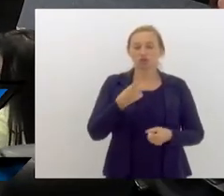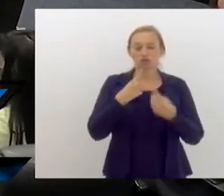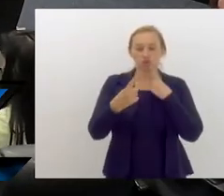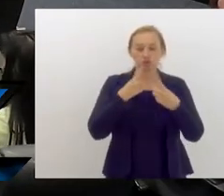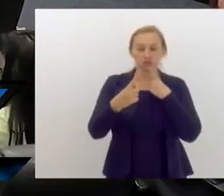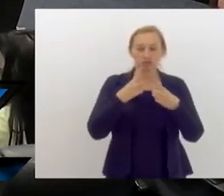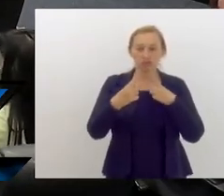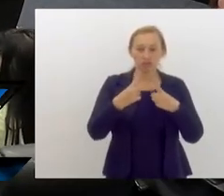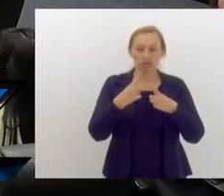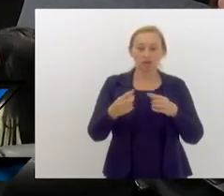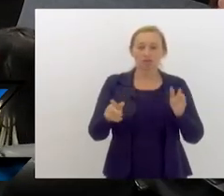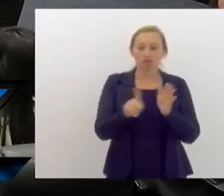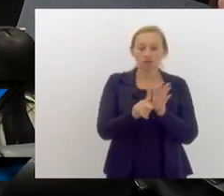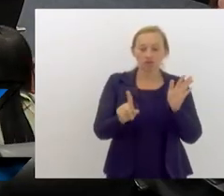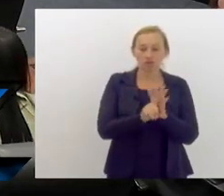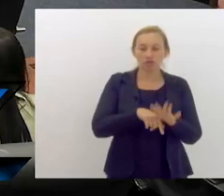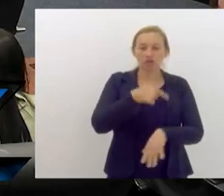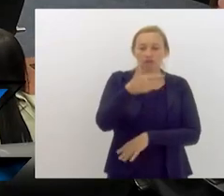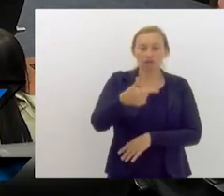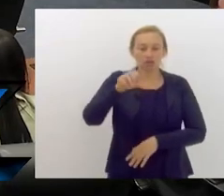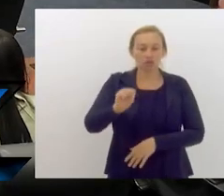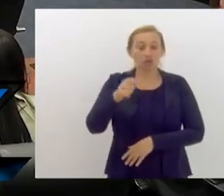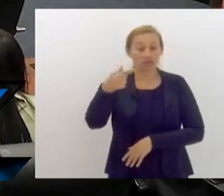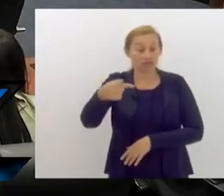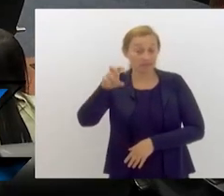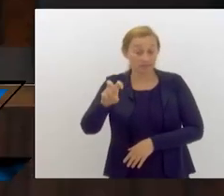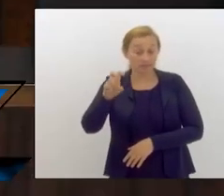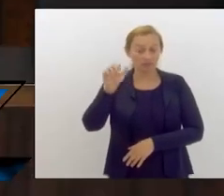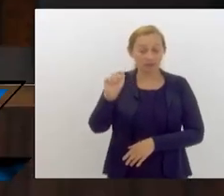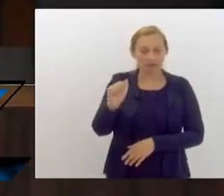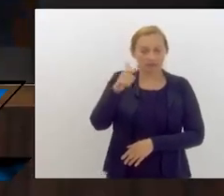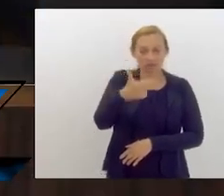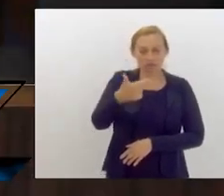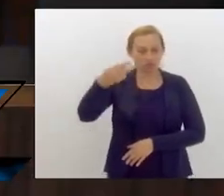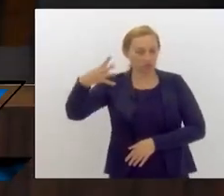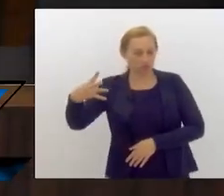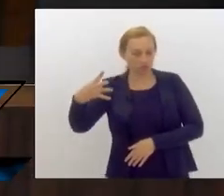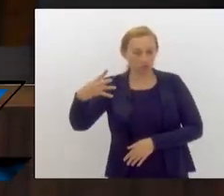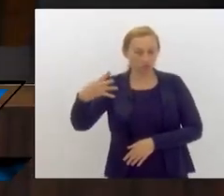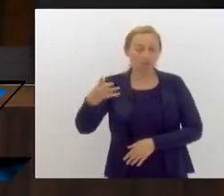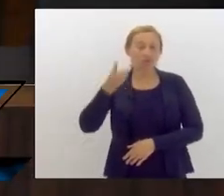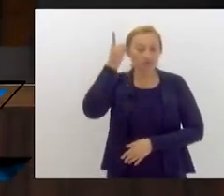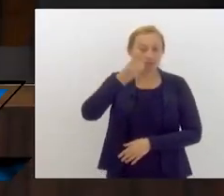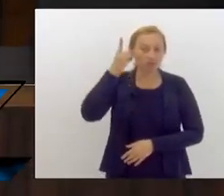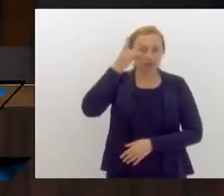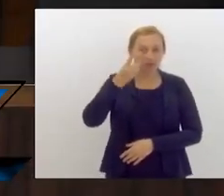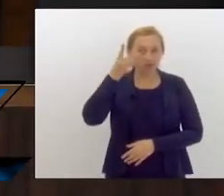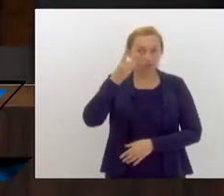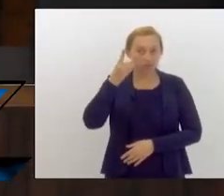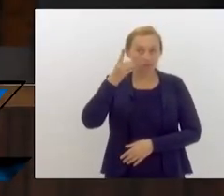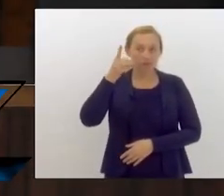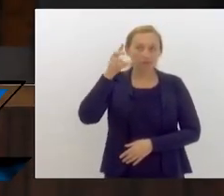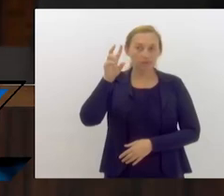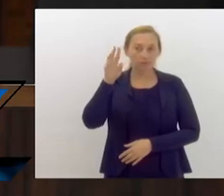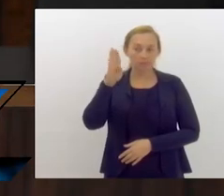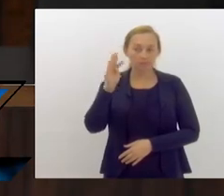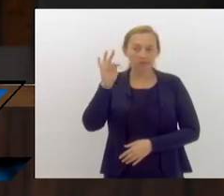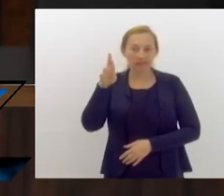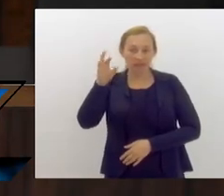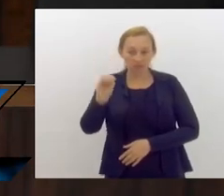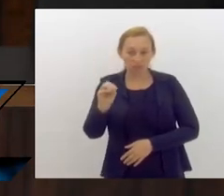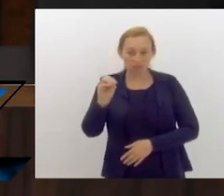redação do vencido projeto de lei número 2875 a de 2014 Deputado de autoria do deputado Bernardo Rossi